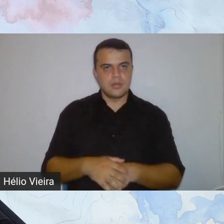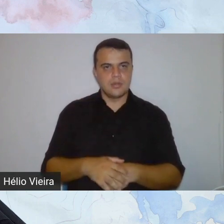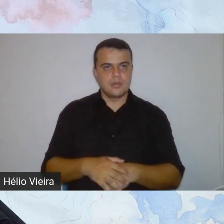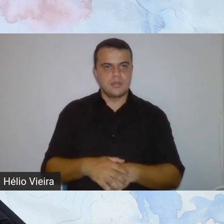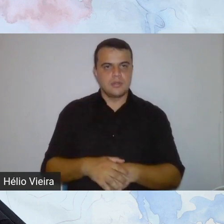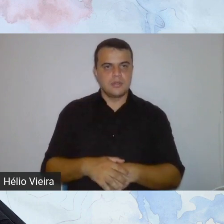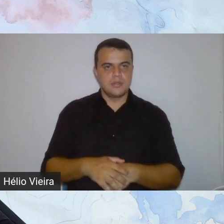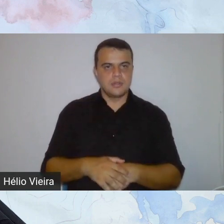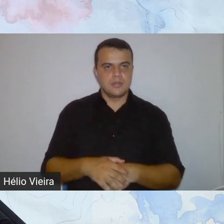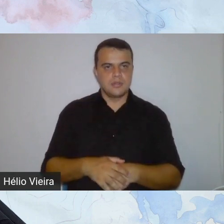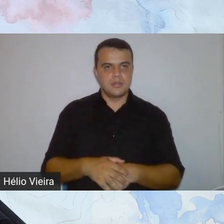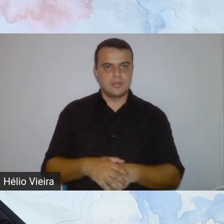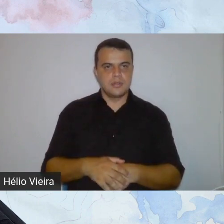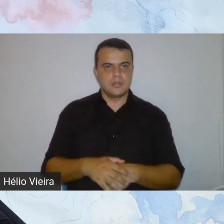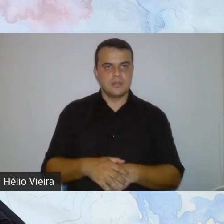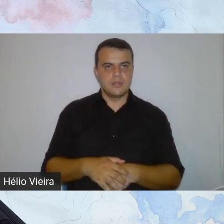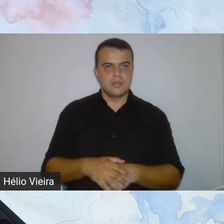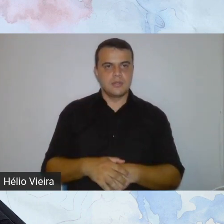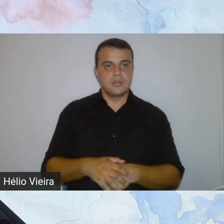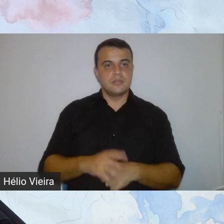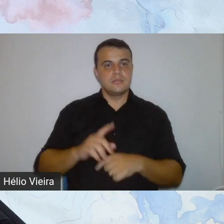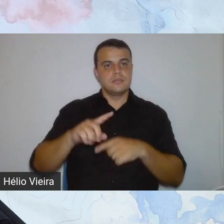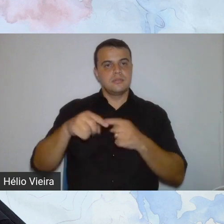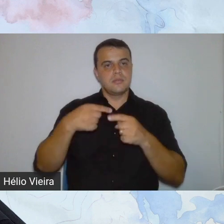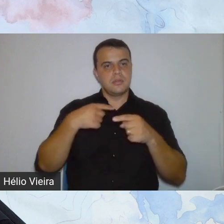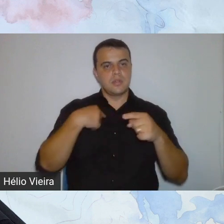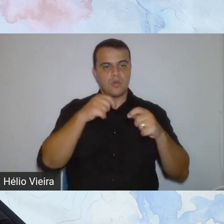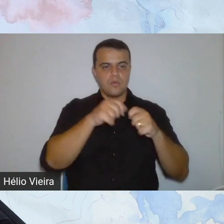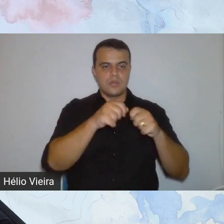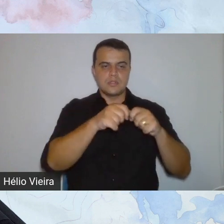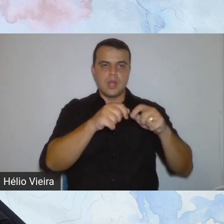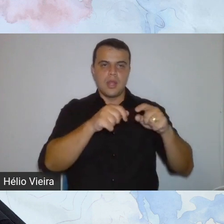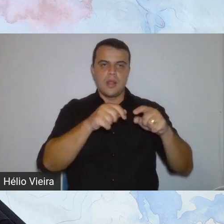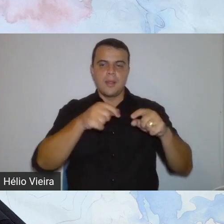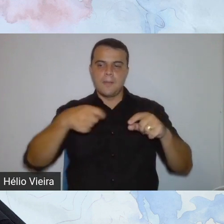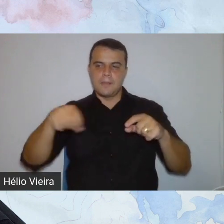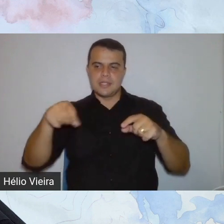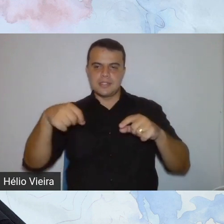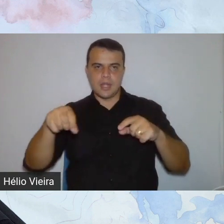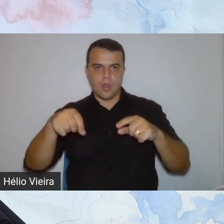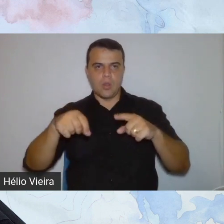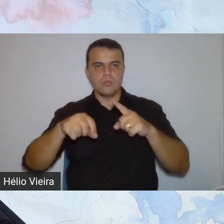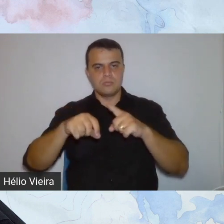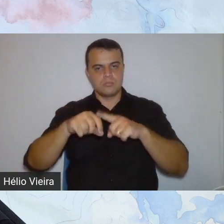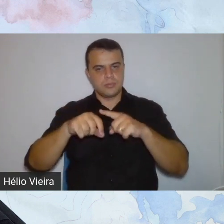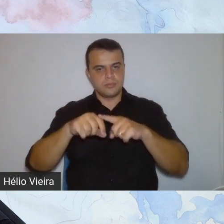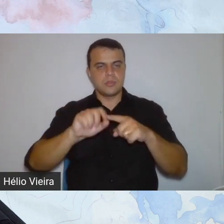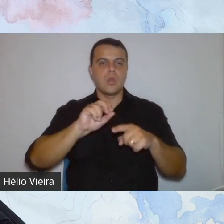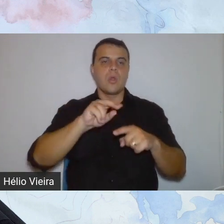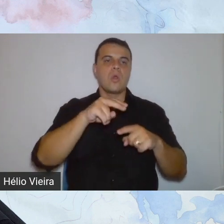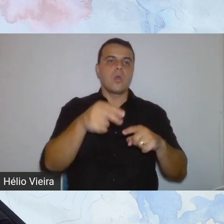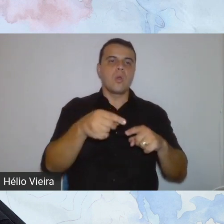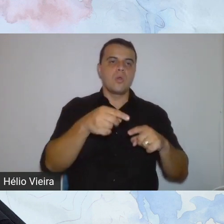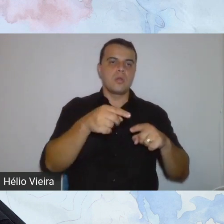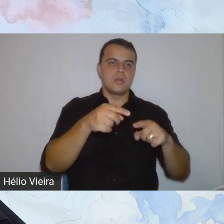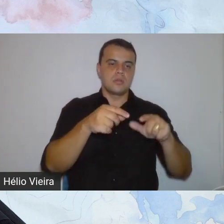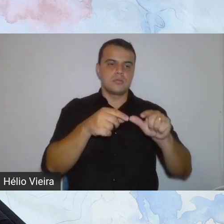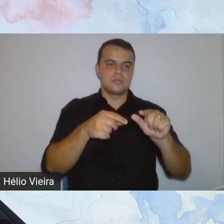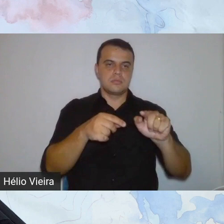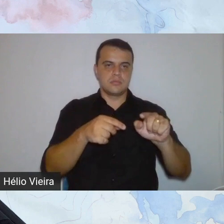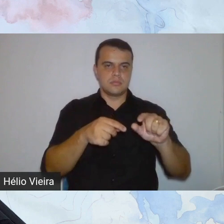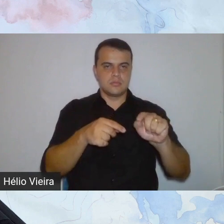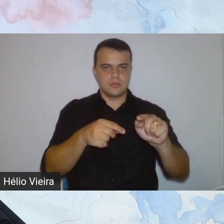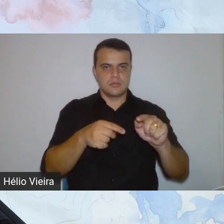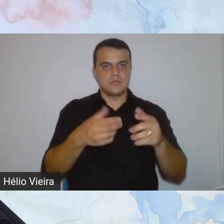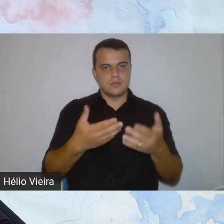Gotinhas, isso. Então, depois que eu vim com o pincel, fazendo esse movimento, e com a escova, fazendo esse